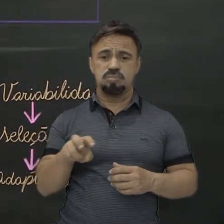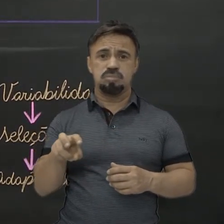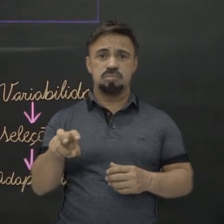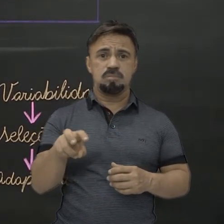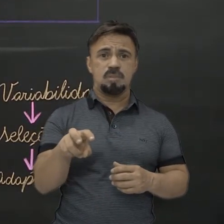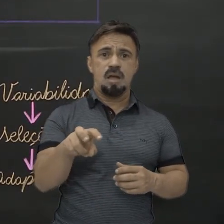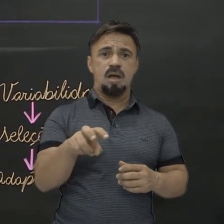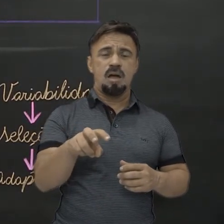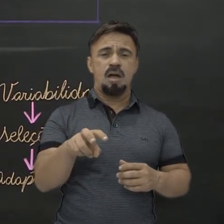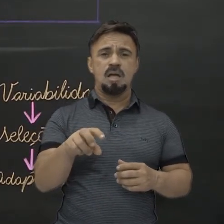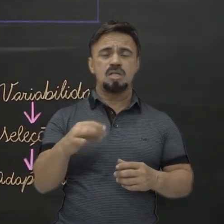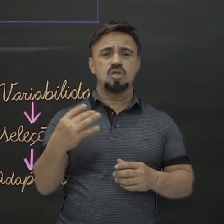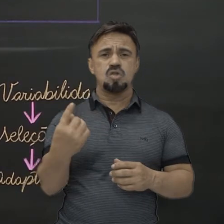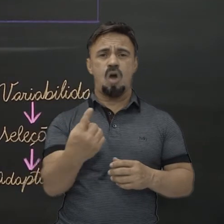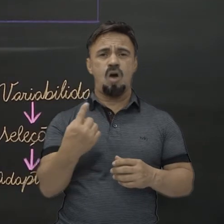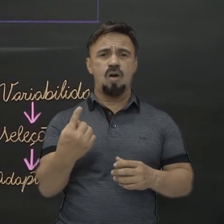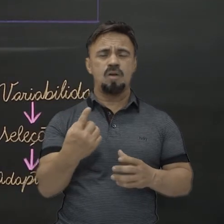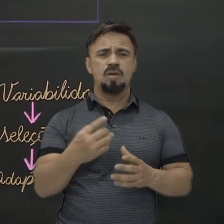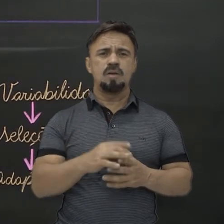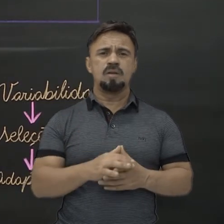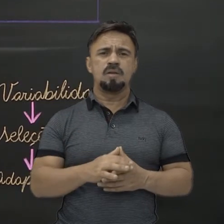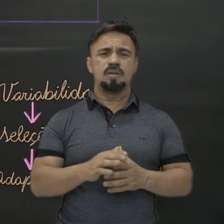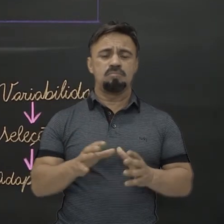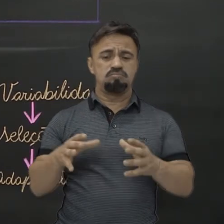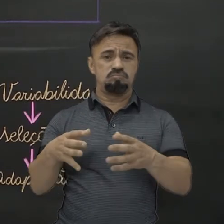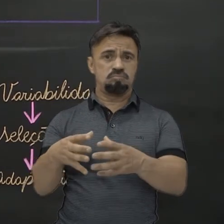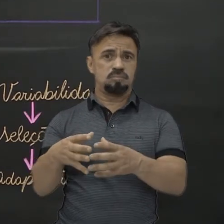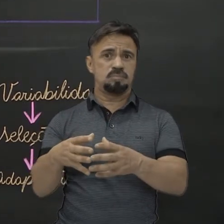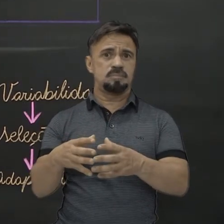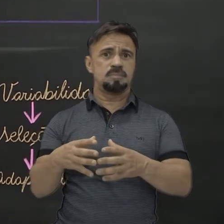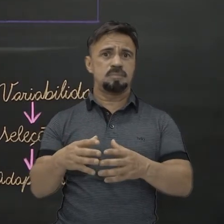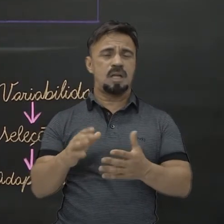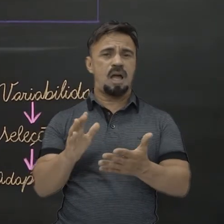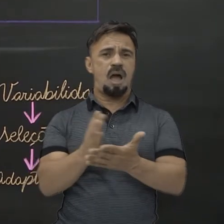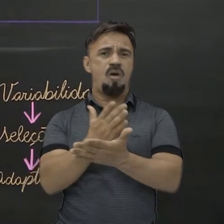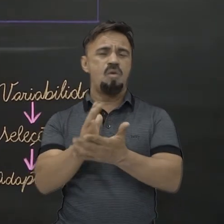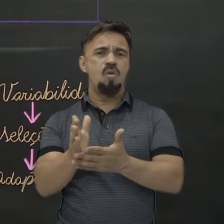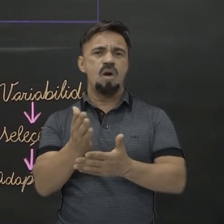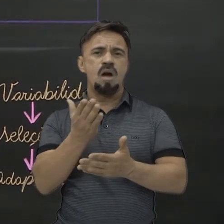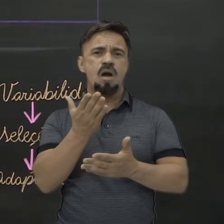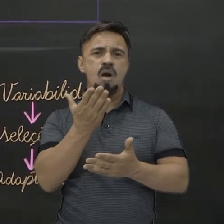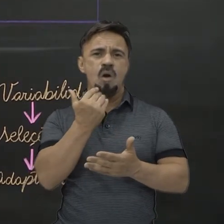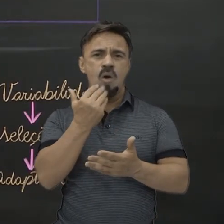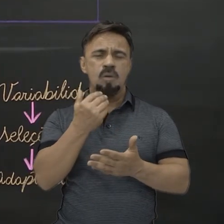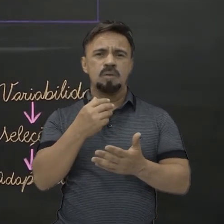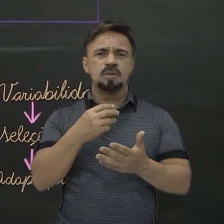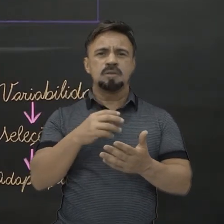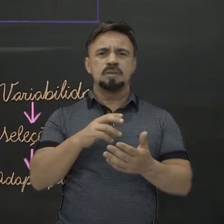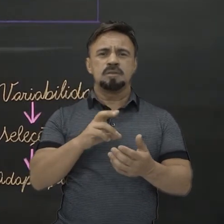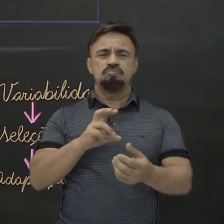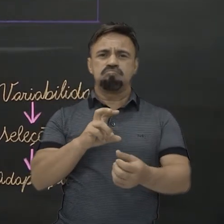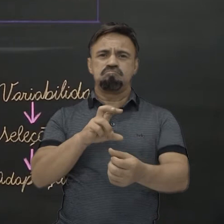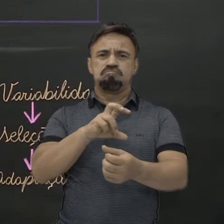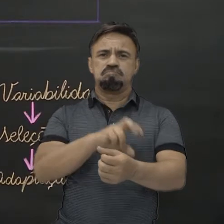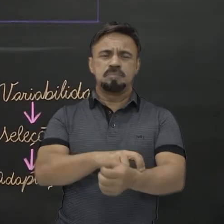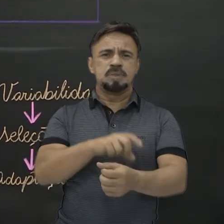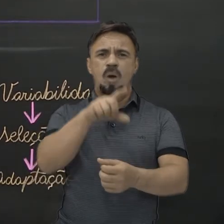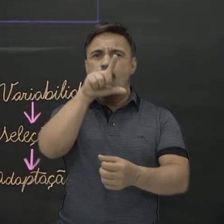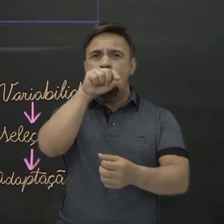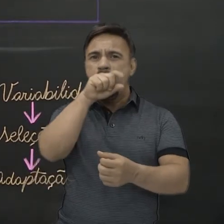ali, isoladas. E aí, algumas se alimentavam, pegavam ali uma presa, uma